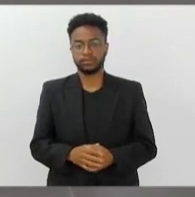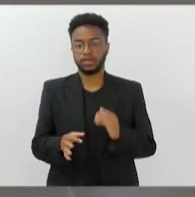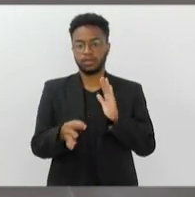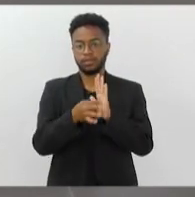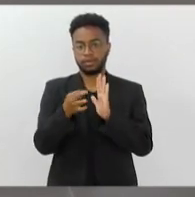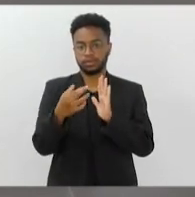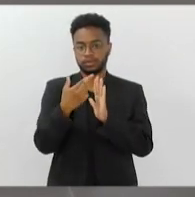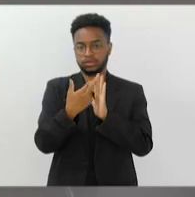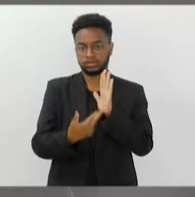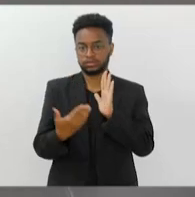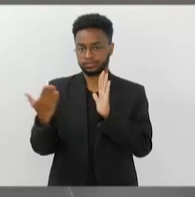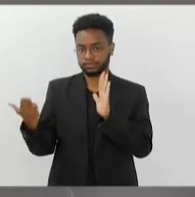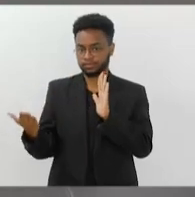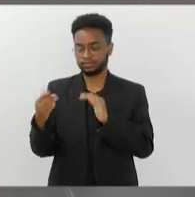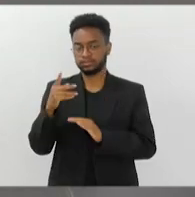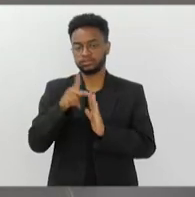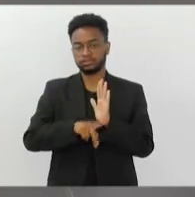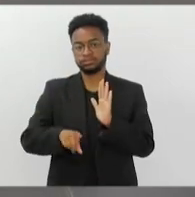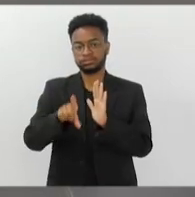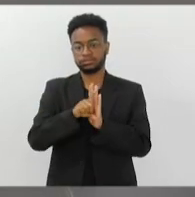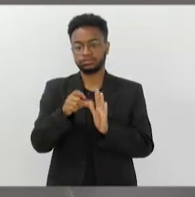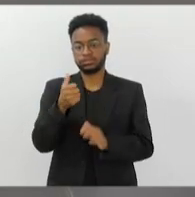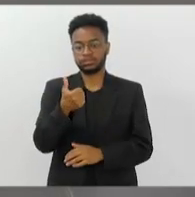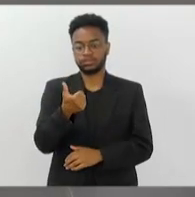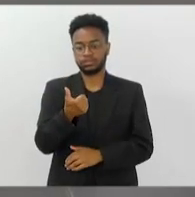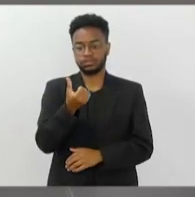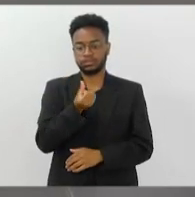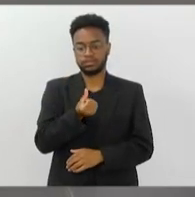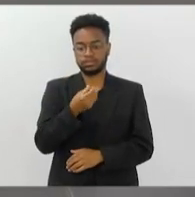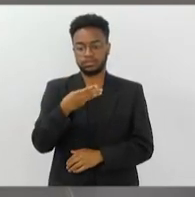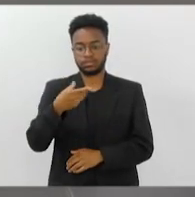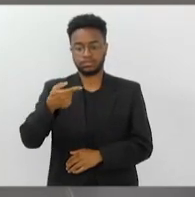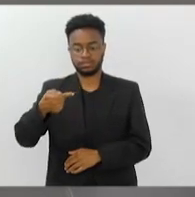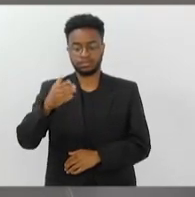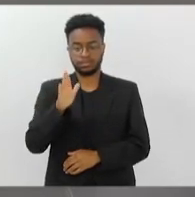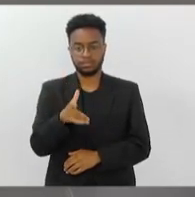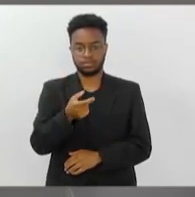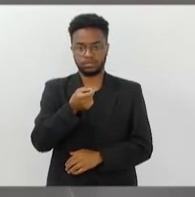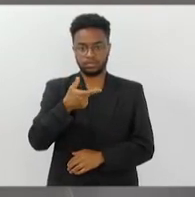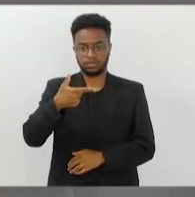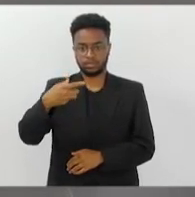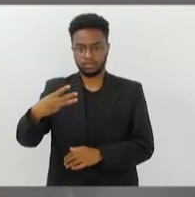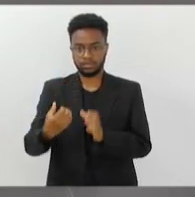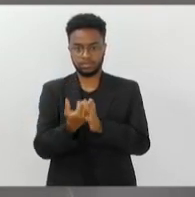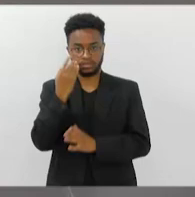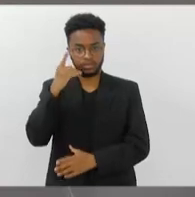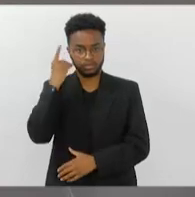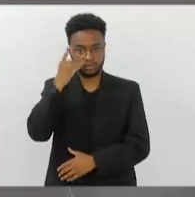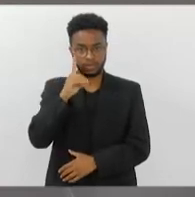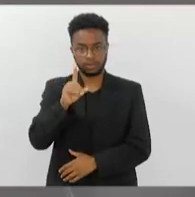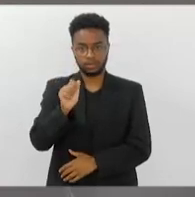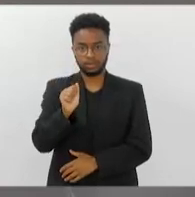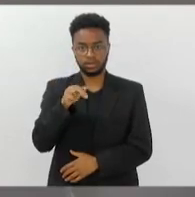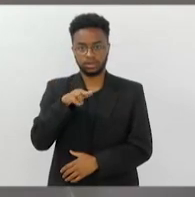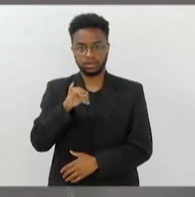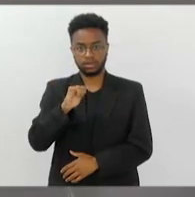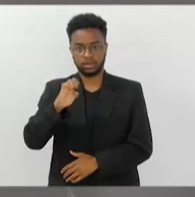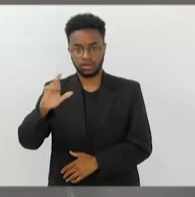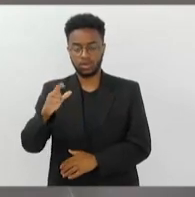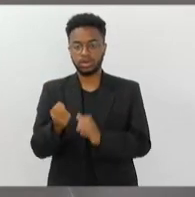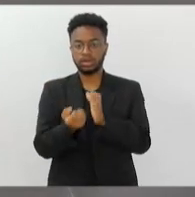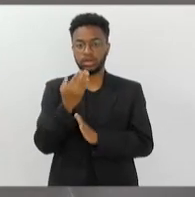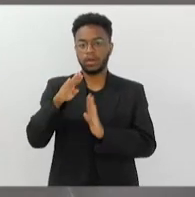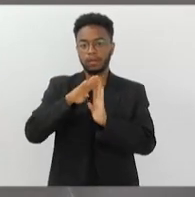da relatora. Projeto de lei 1637-23, de autoria do deputado Daniel Libreron, que cria o programa de